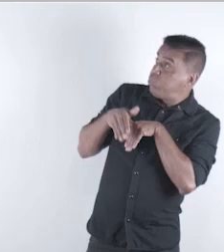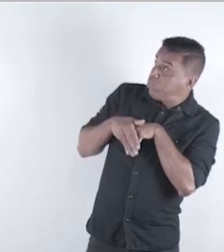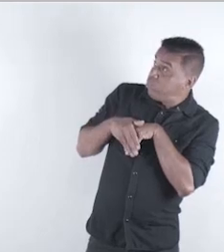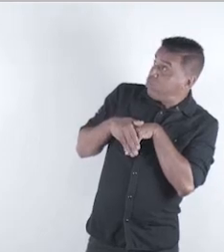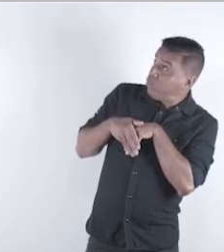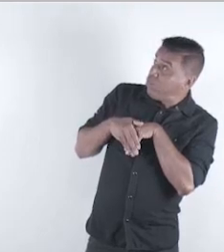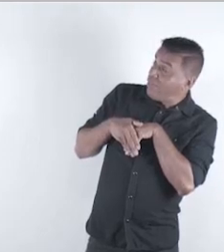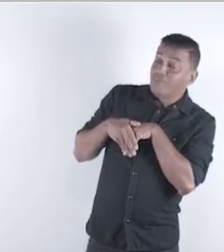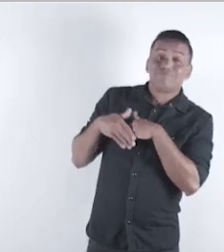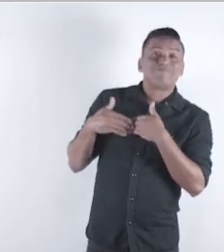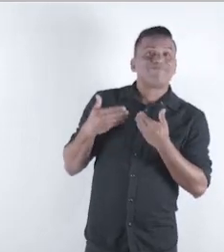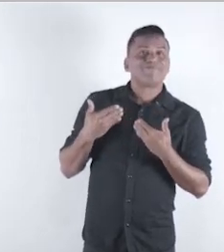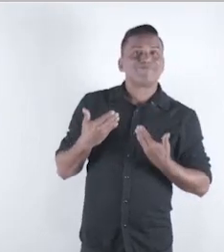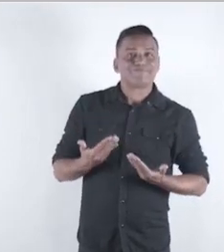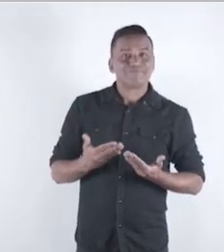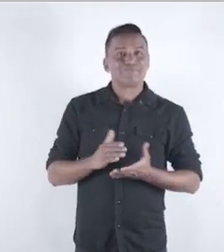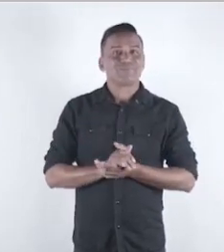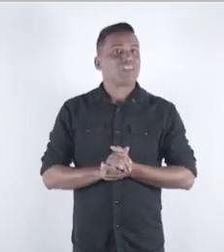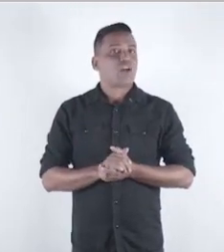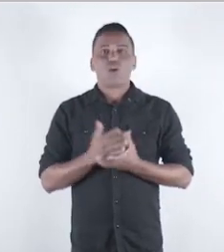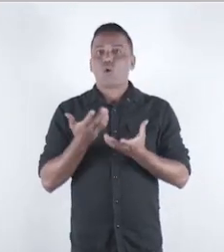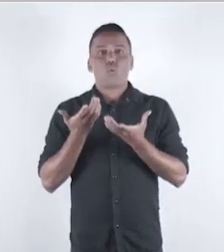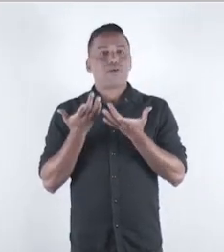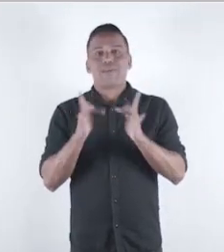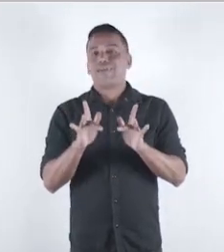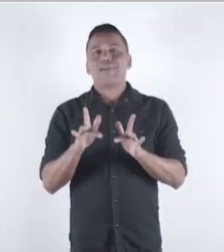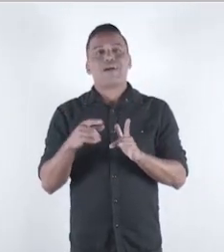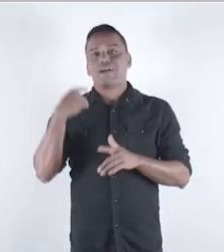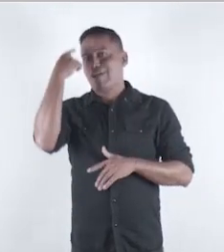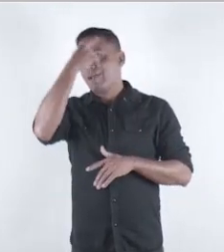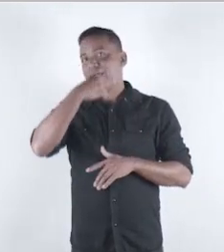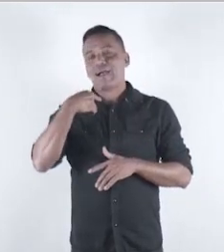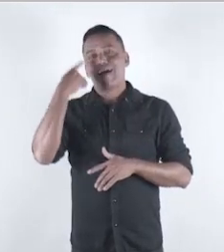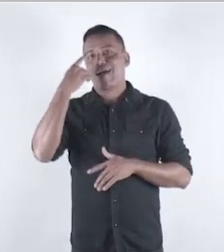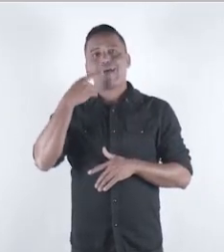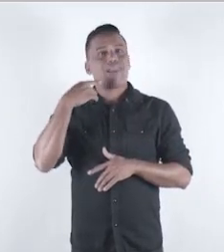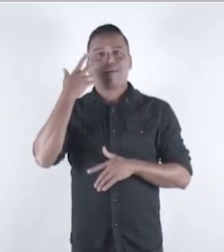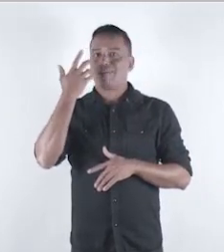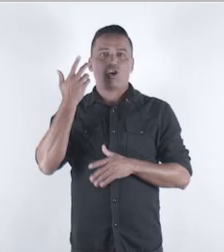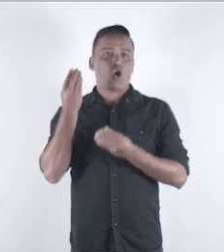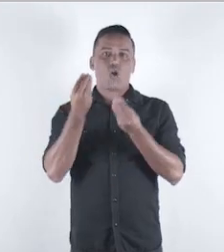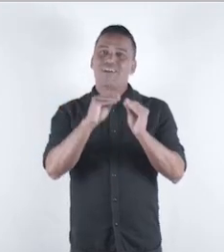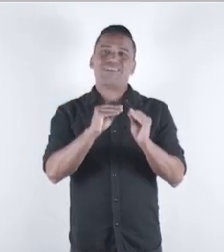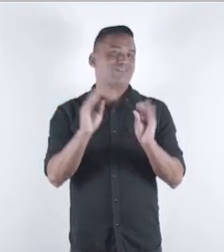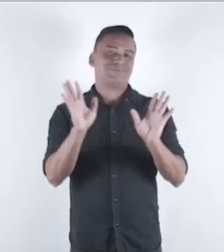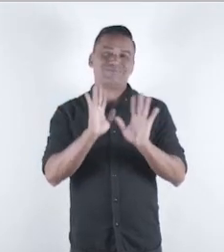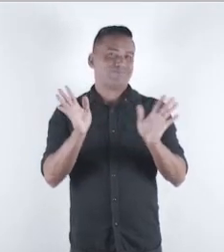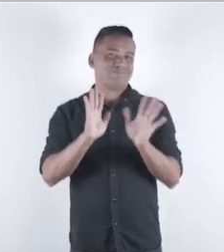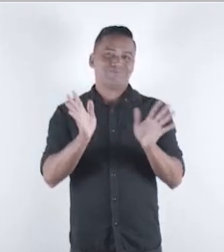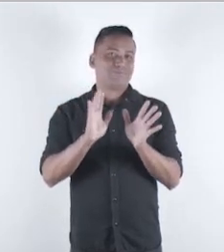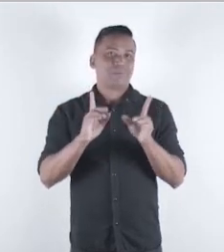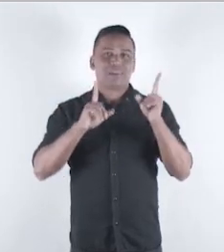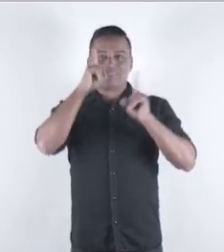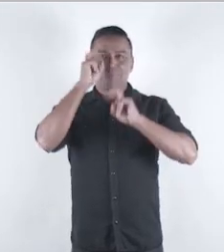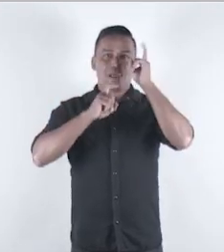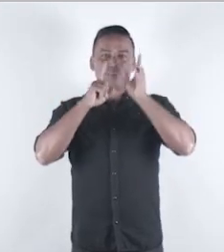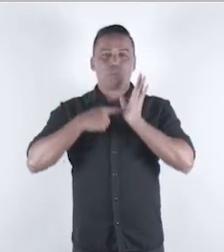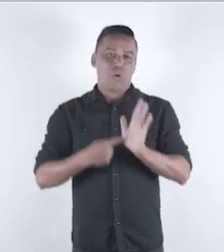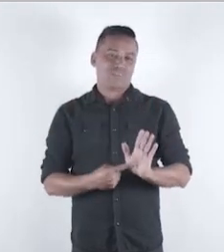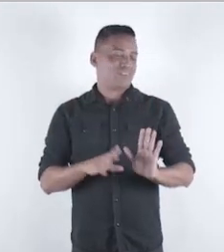tal. E eu não queria usar carinha, né? Não queria usar rosto para expressar isso